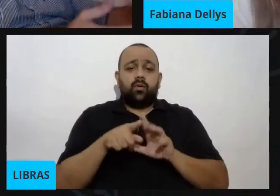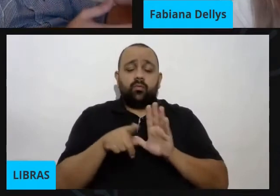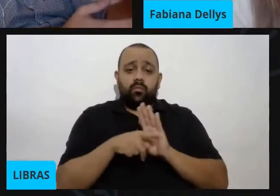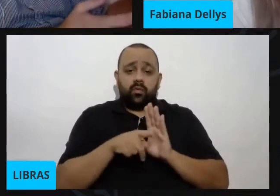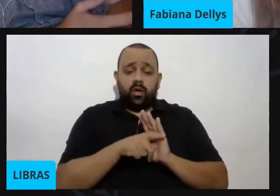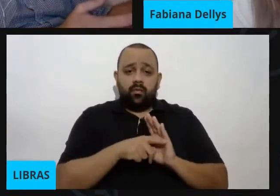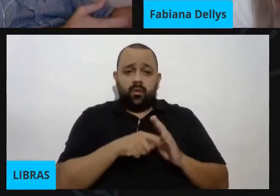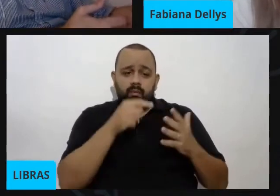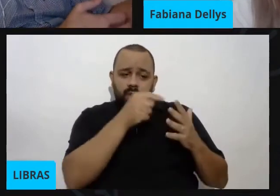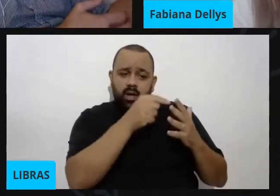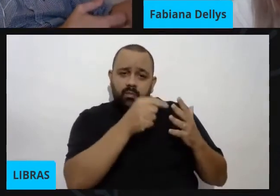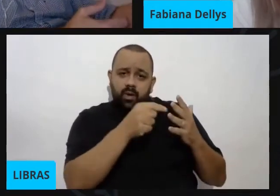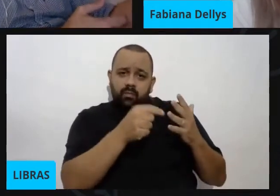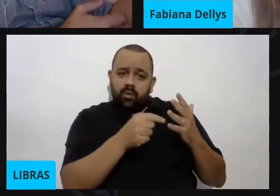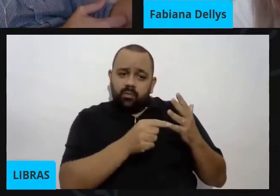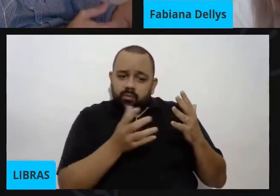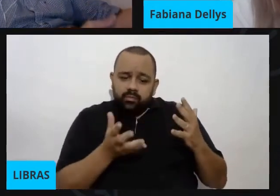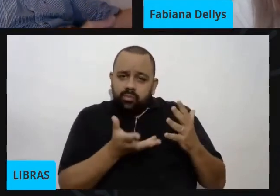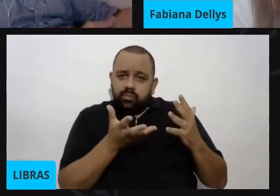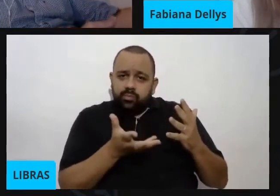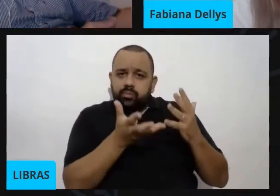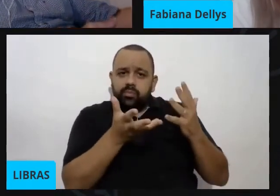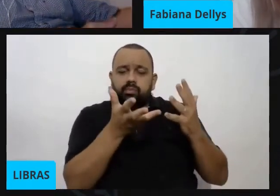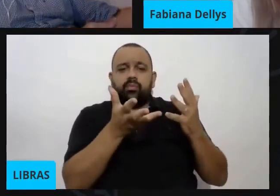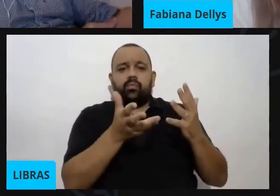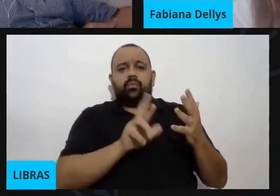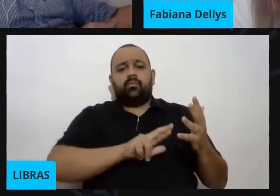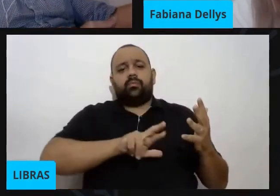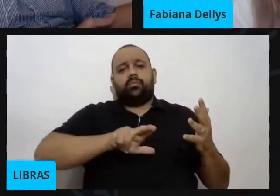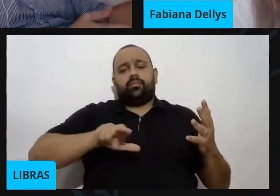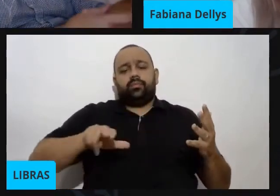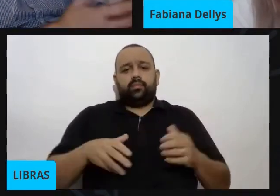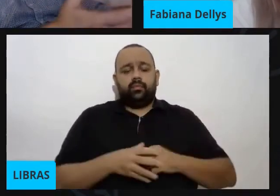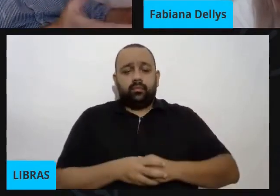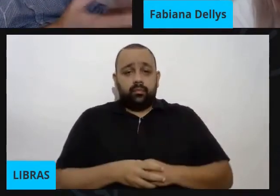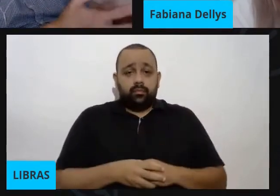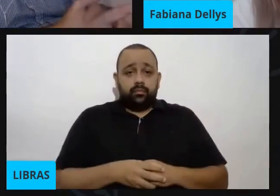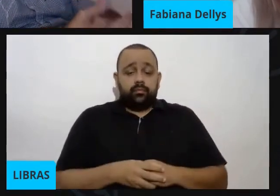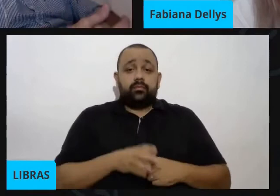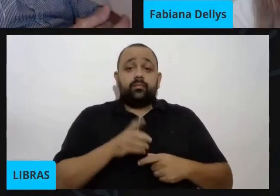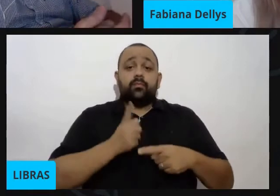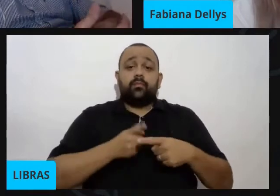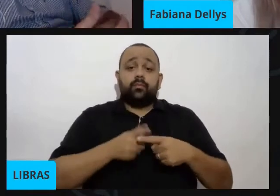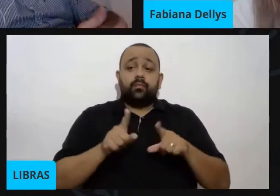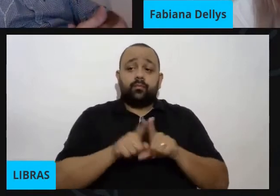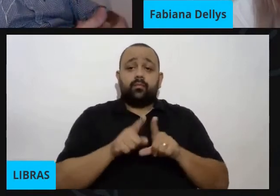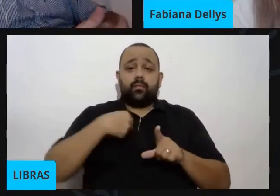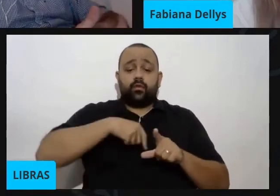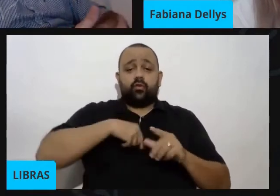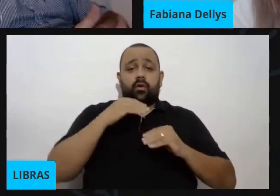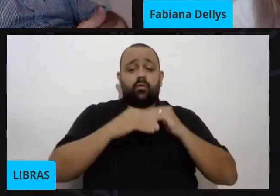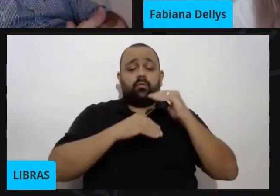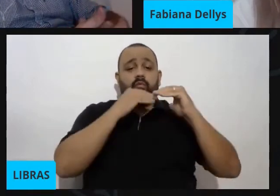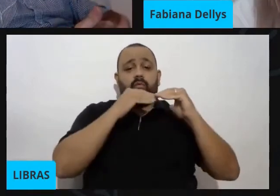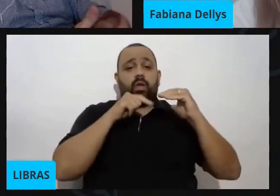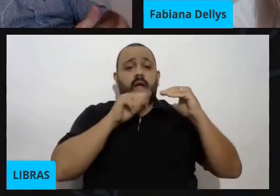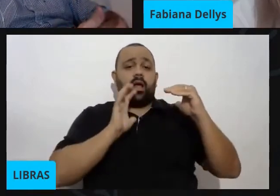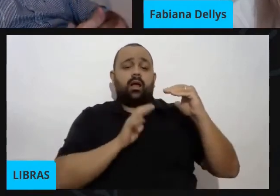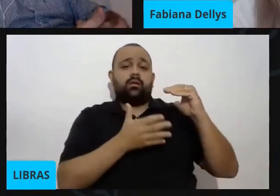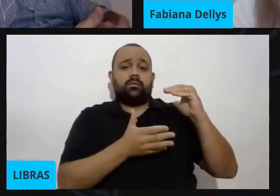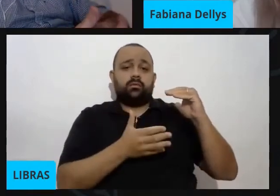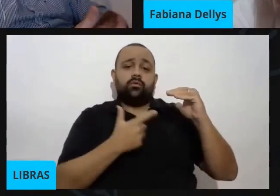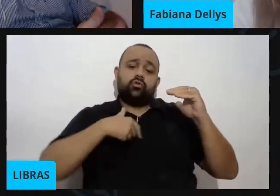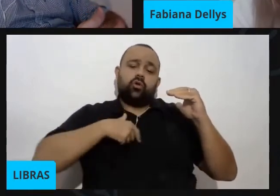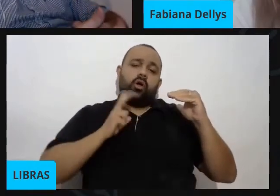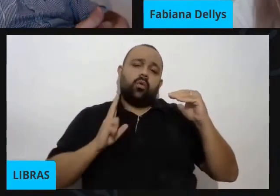de fontes de estímulos ricos diferentes. Até porque é assim que a gente evolui, né? Sempre. A gente é